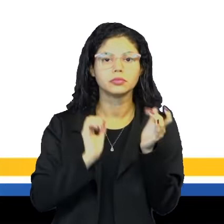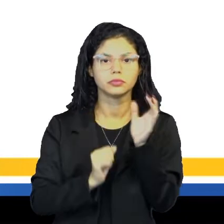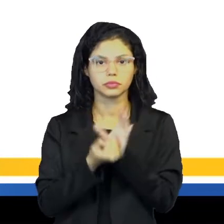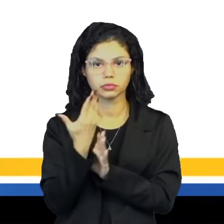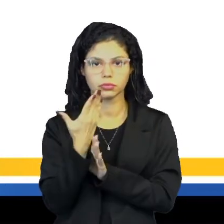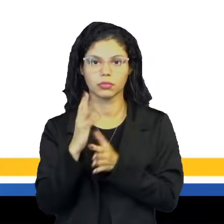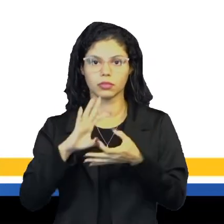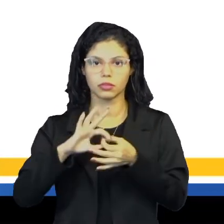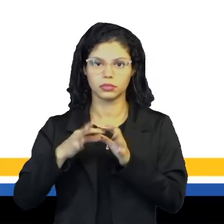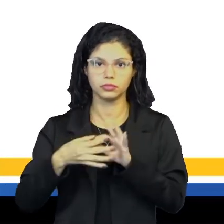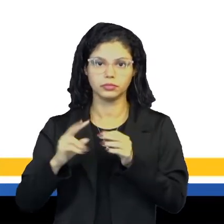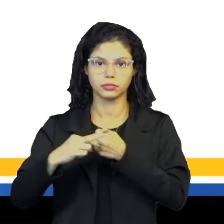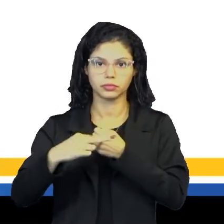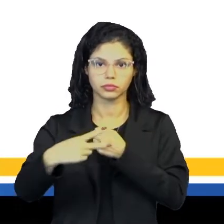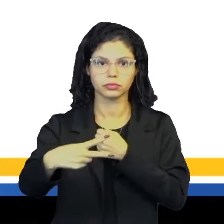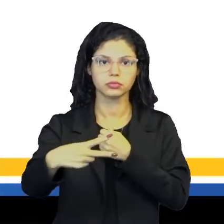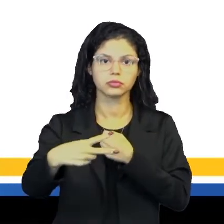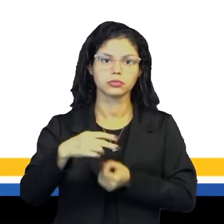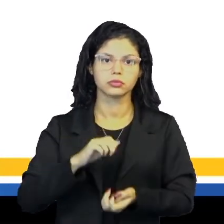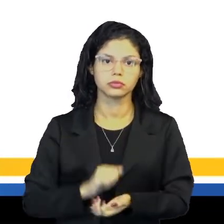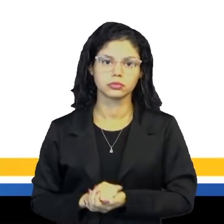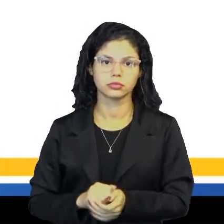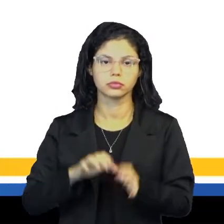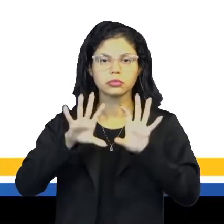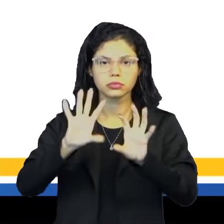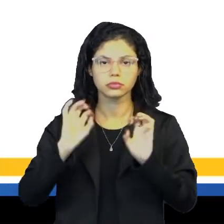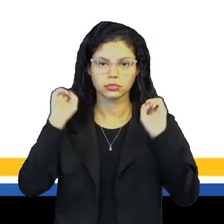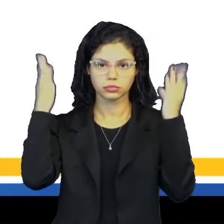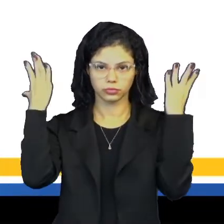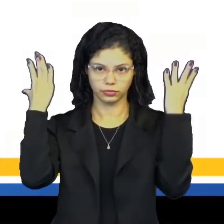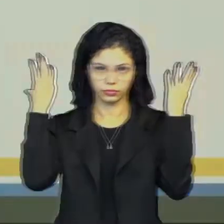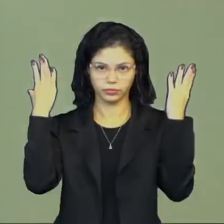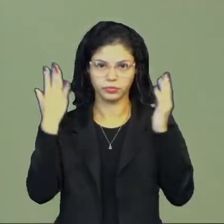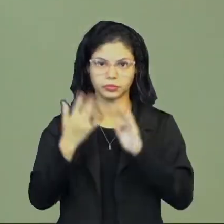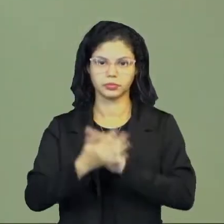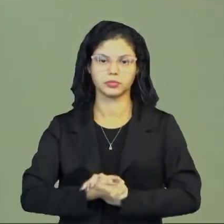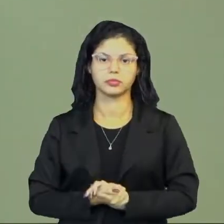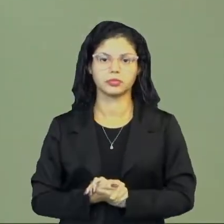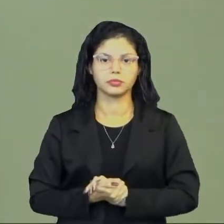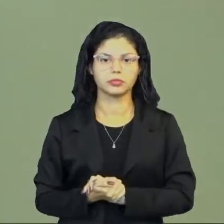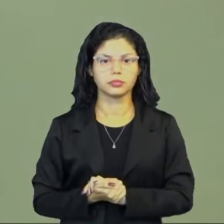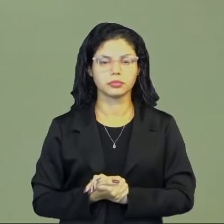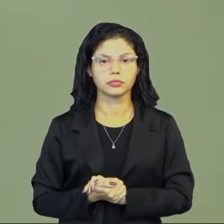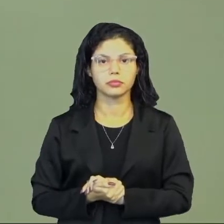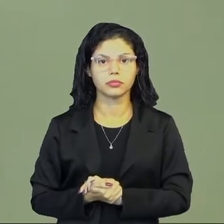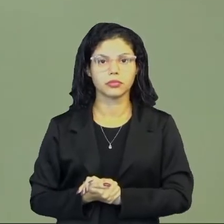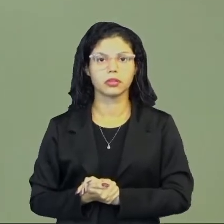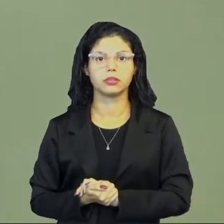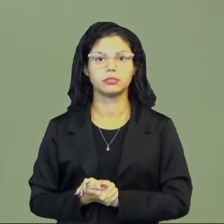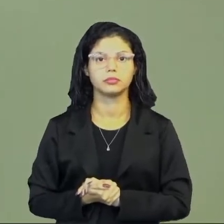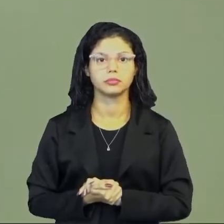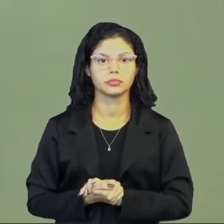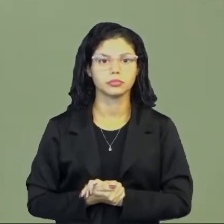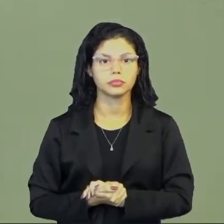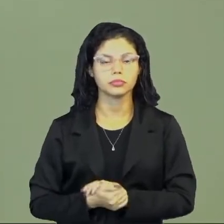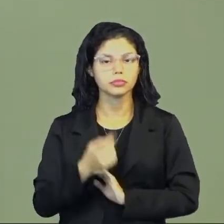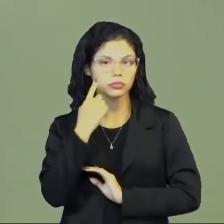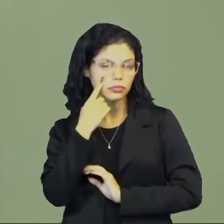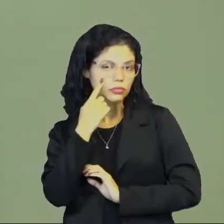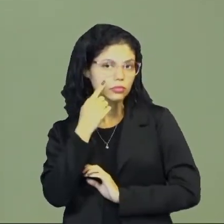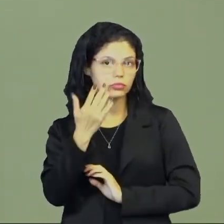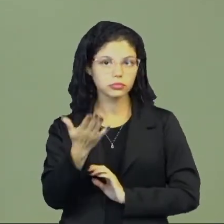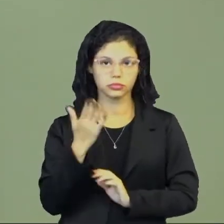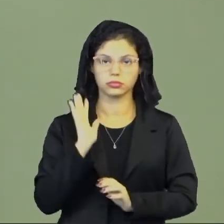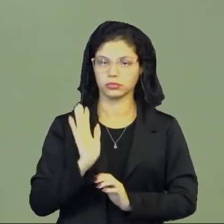nesse contexto em consequência dessas festas. Então, para você